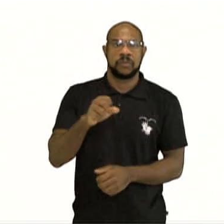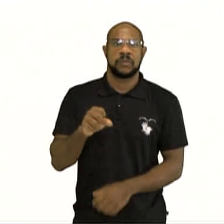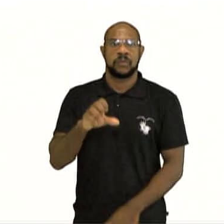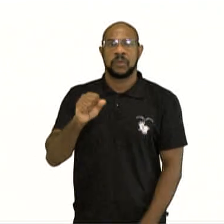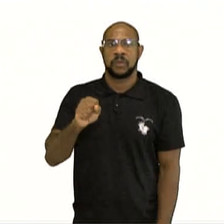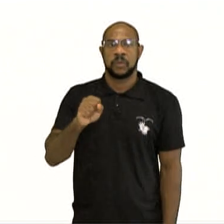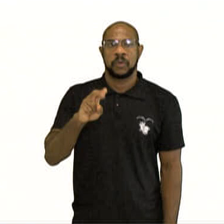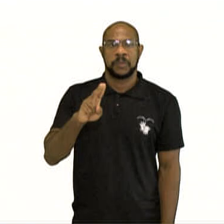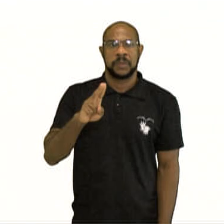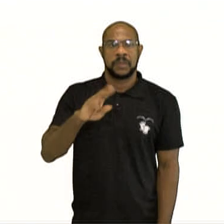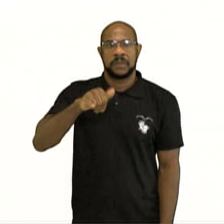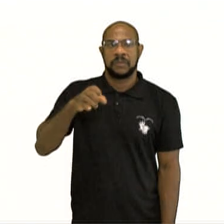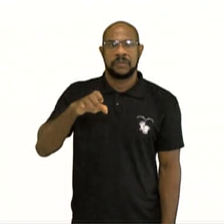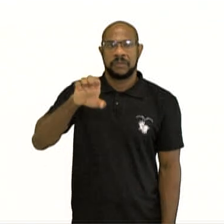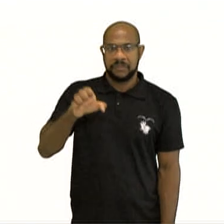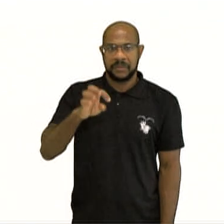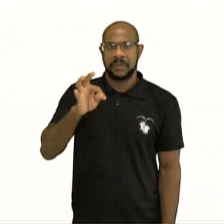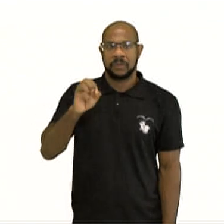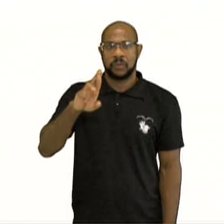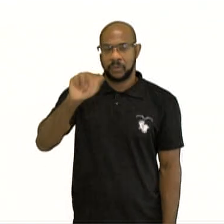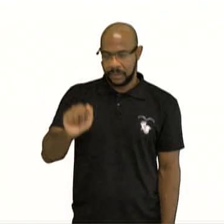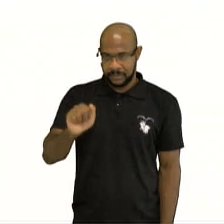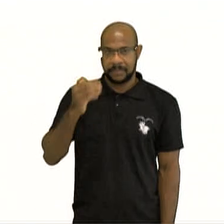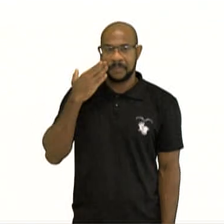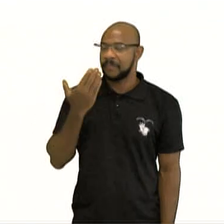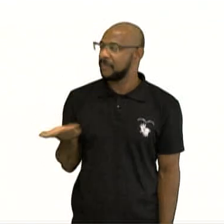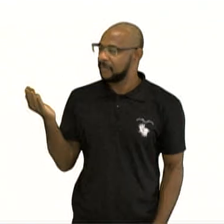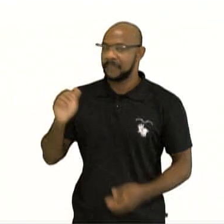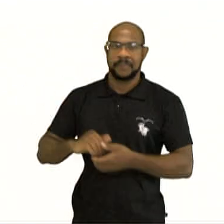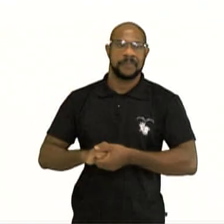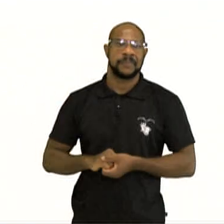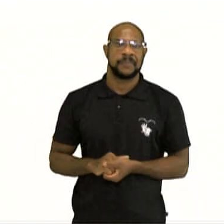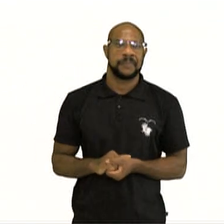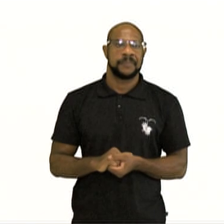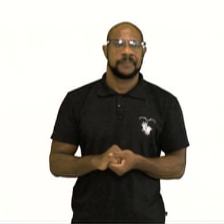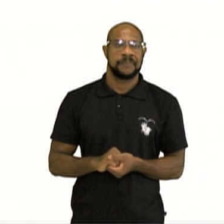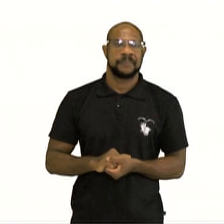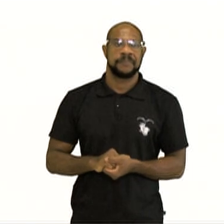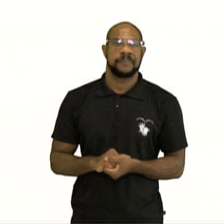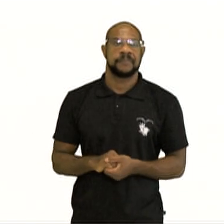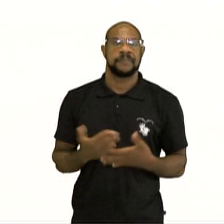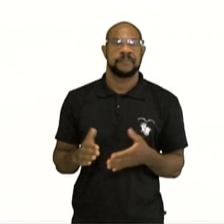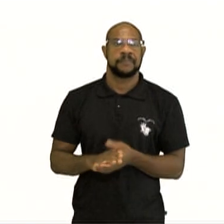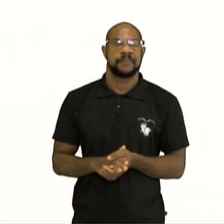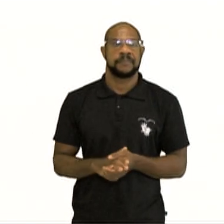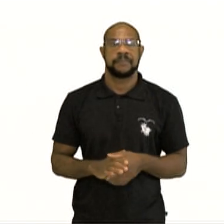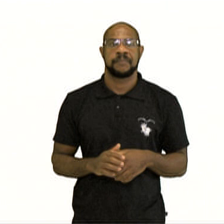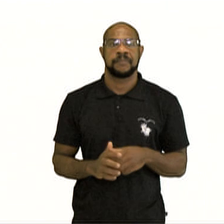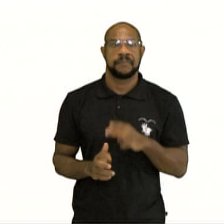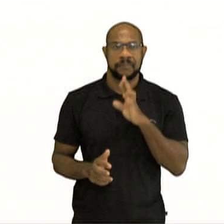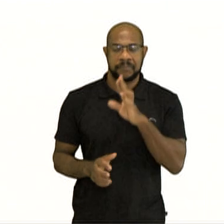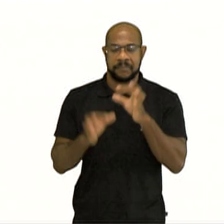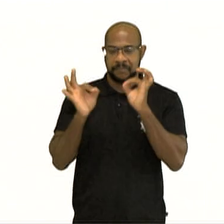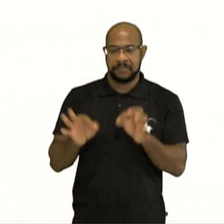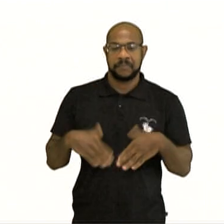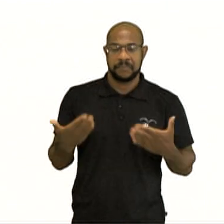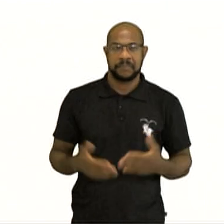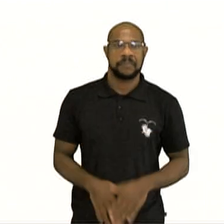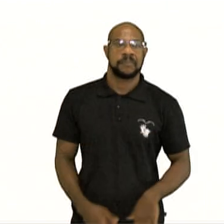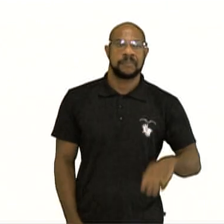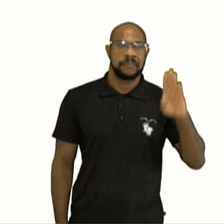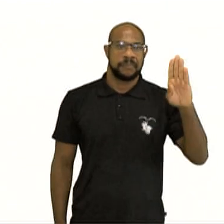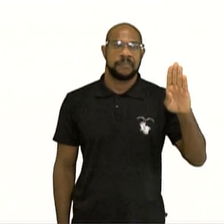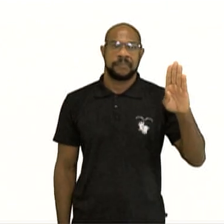conjunto contradomínio. Não vai sobrar ninguém no conjunto contradomínio, tá bom? A alternativa correta, letra B, F é